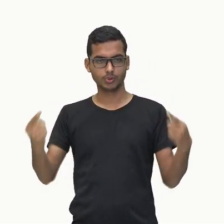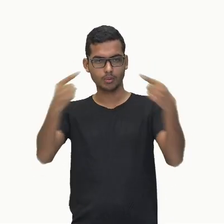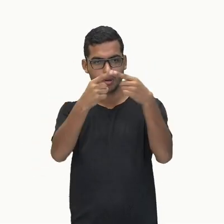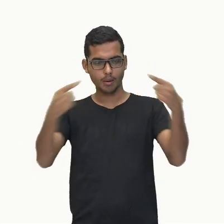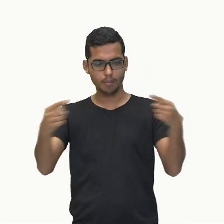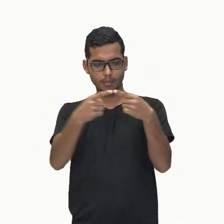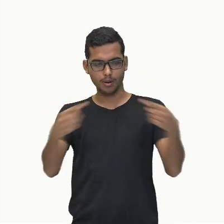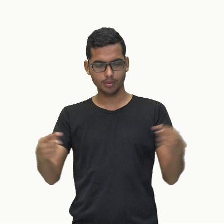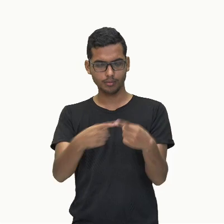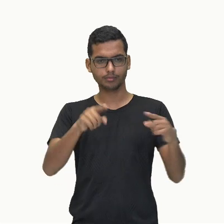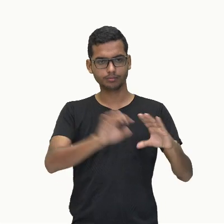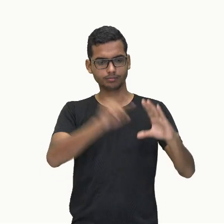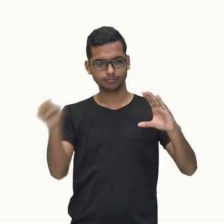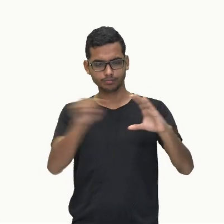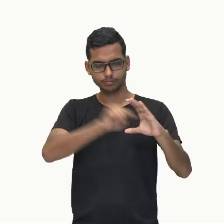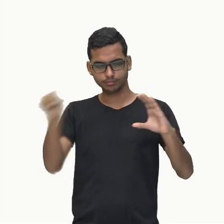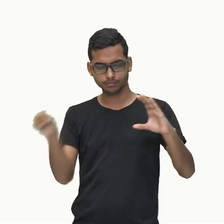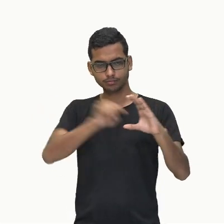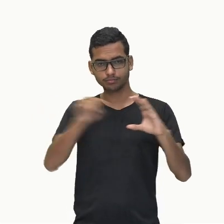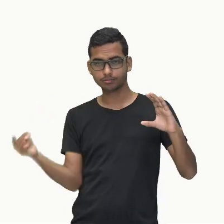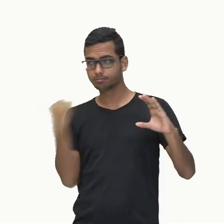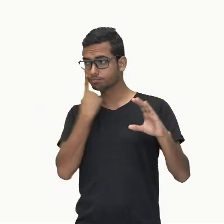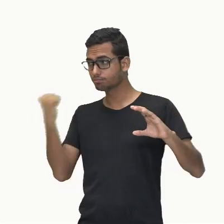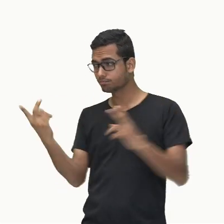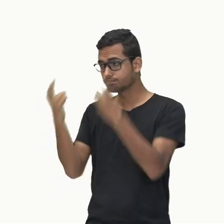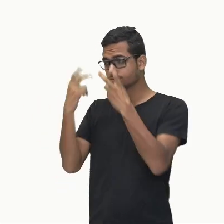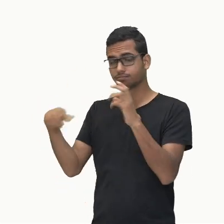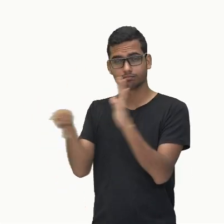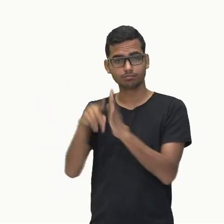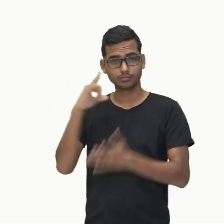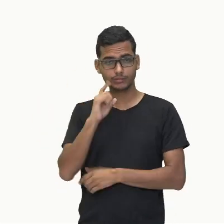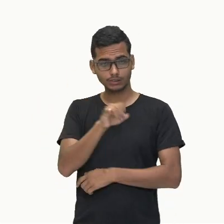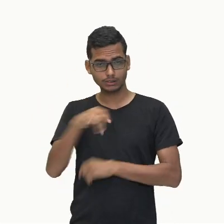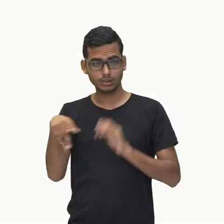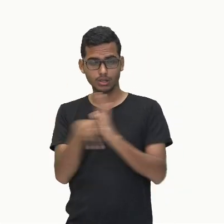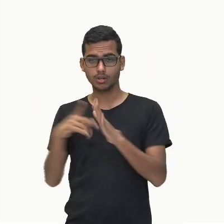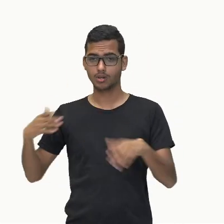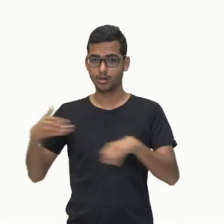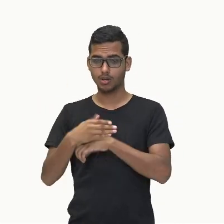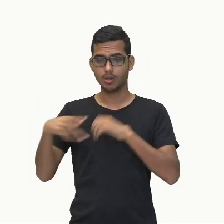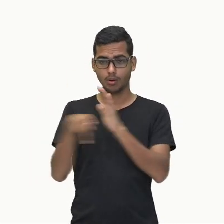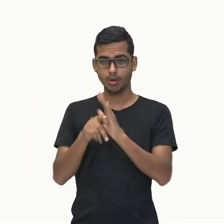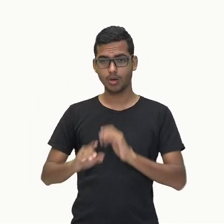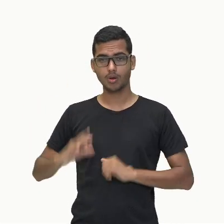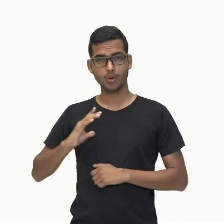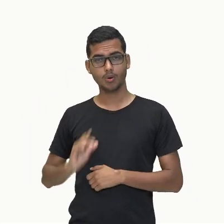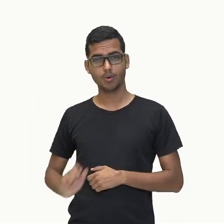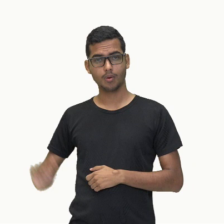os mesmos, é só a gente verificar se eles vão fazer parte aqui do conjunto B.